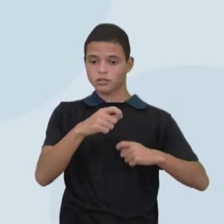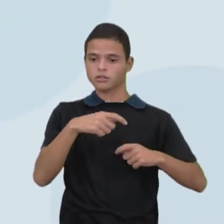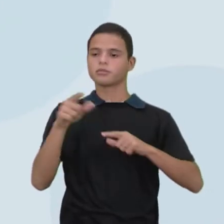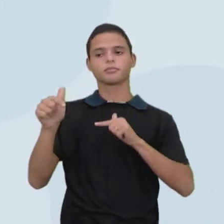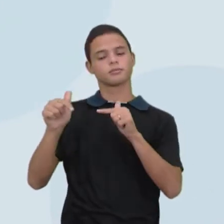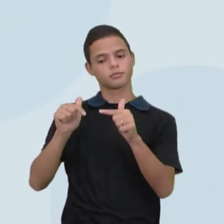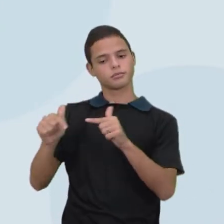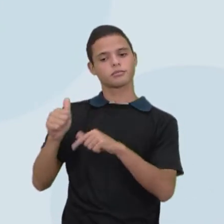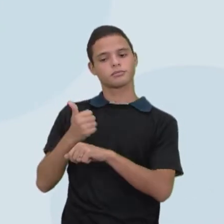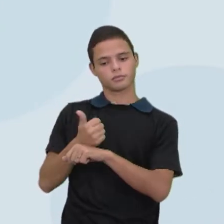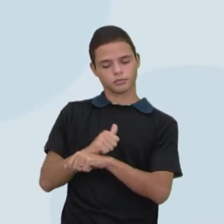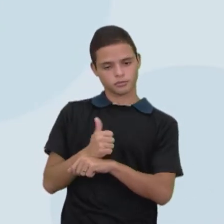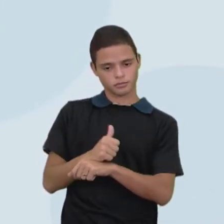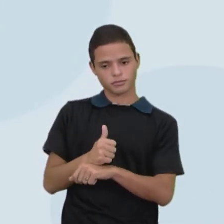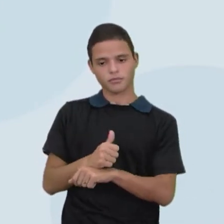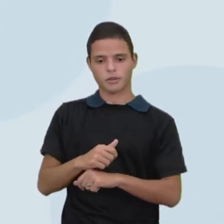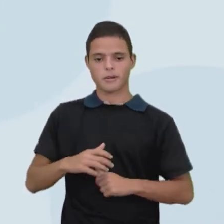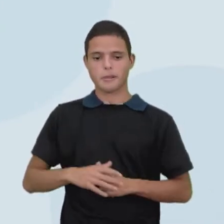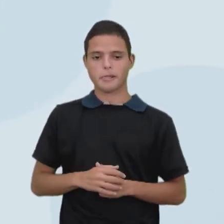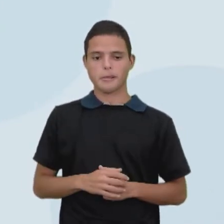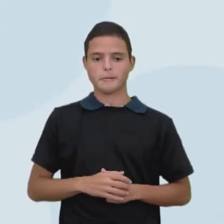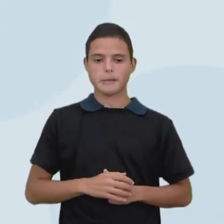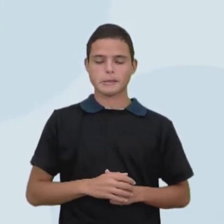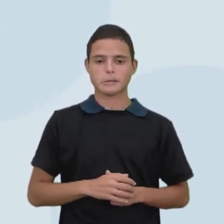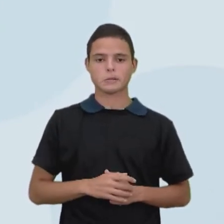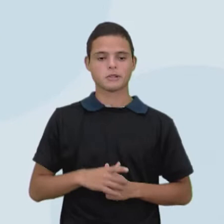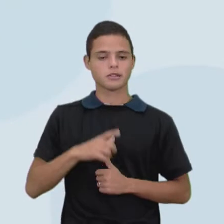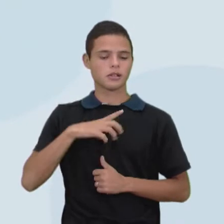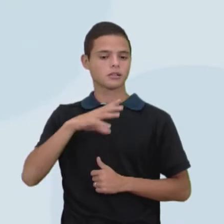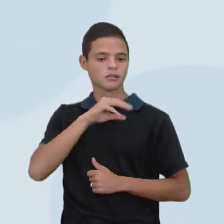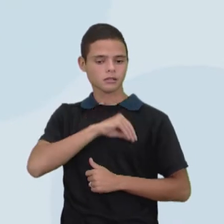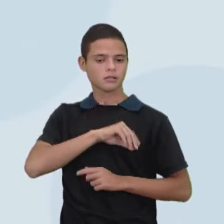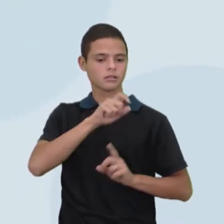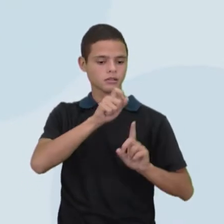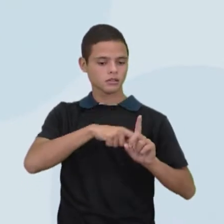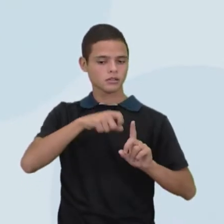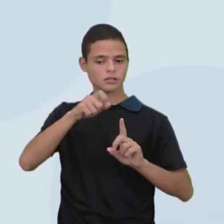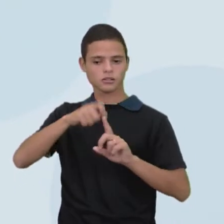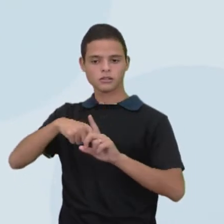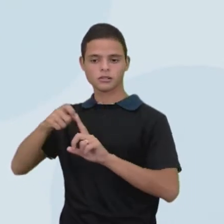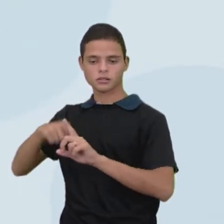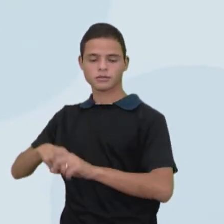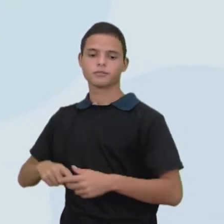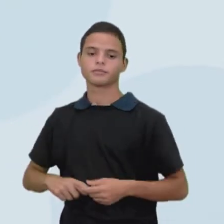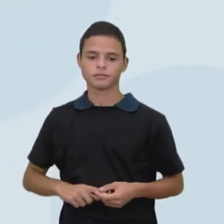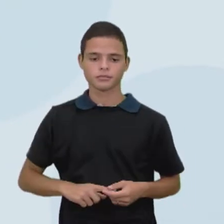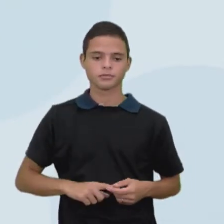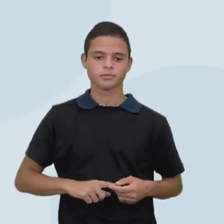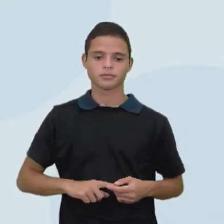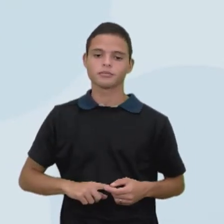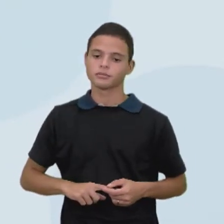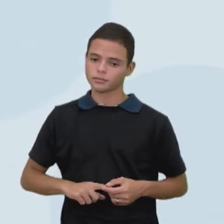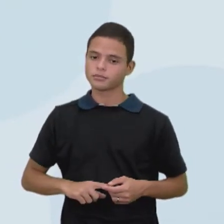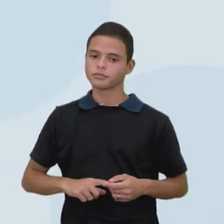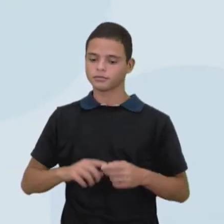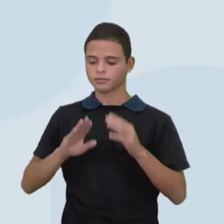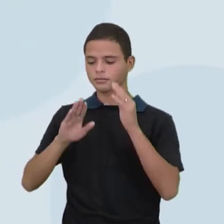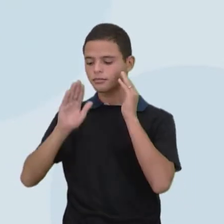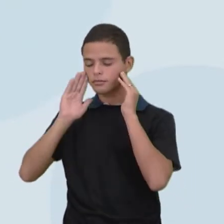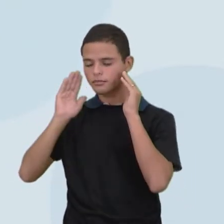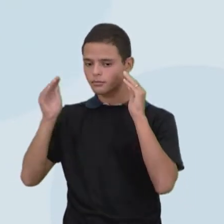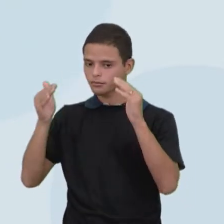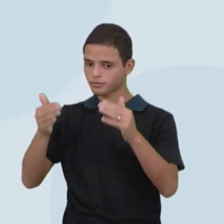né? Economicamente ativo. Aquele povo que trabalha, que faz o dinheiro fluir. Sim, então eu vou pegar esse tipo de